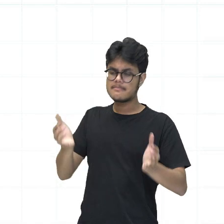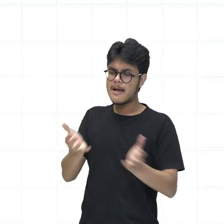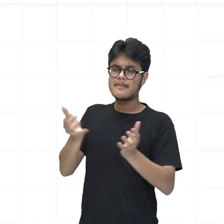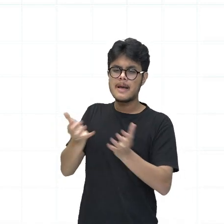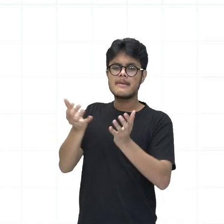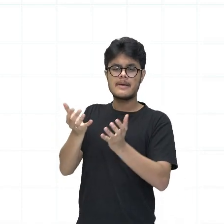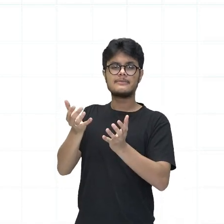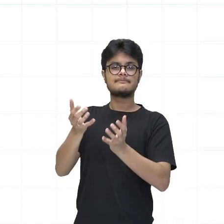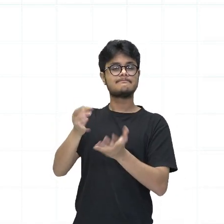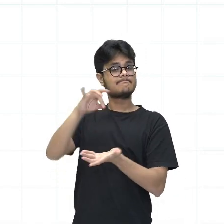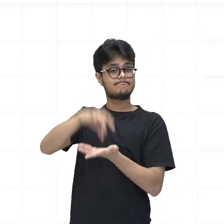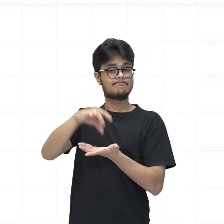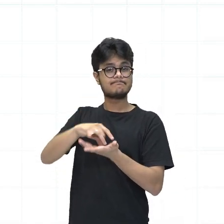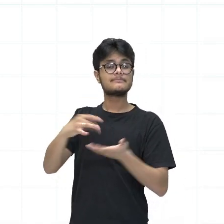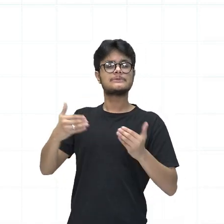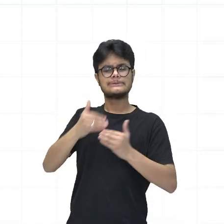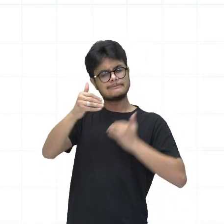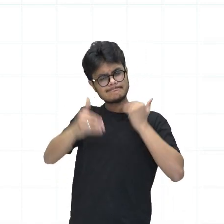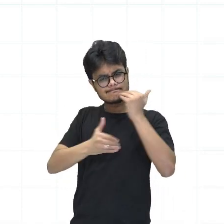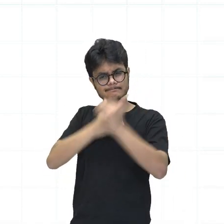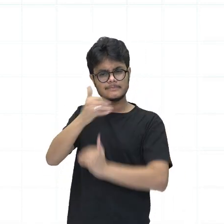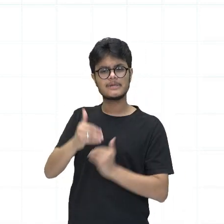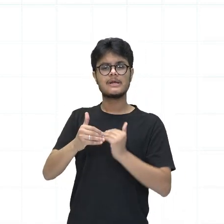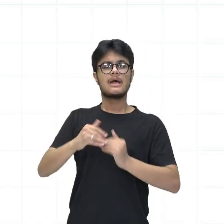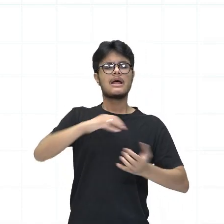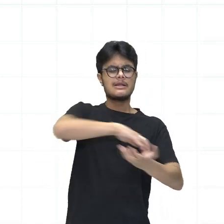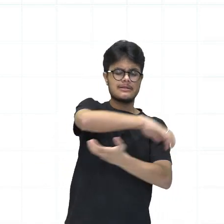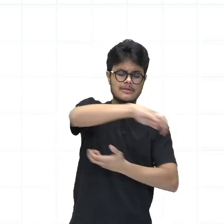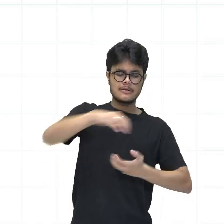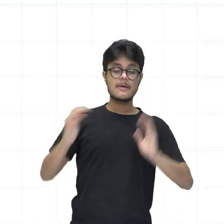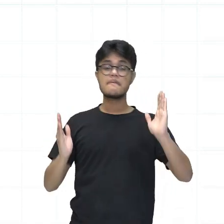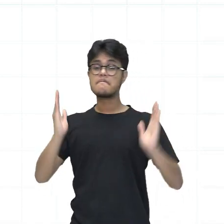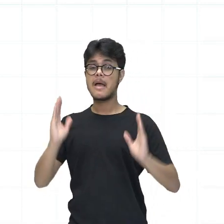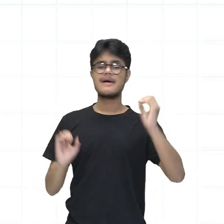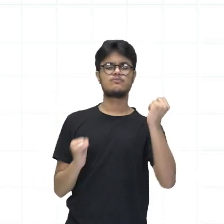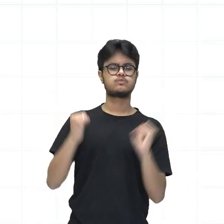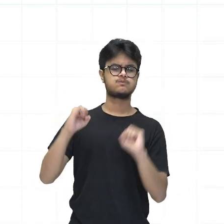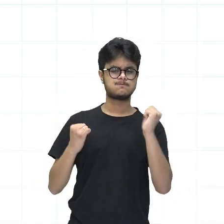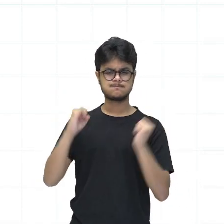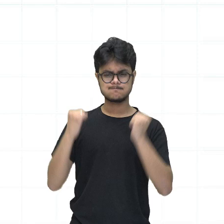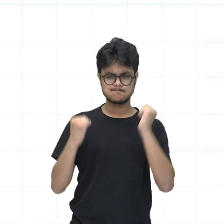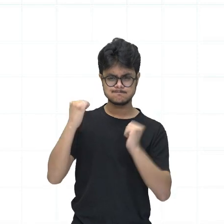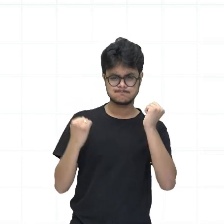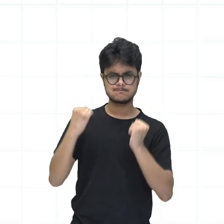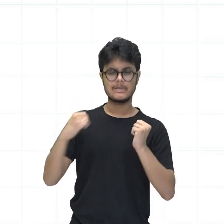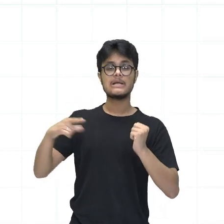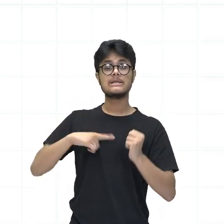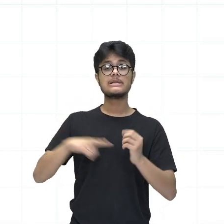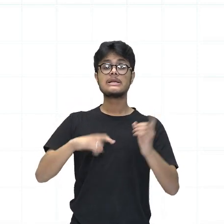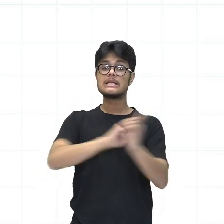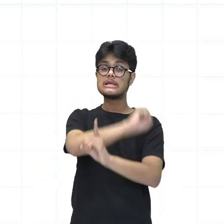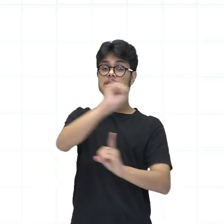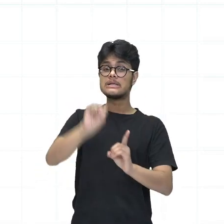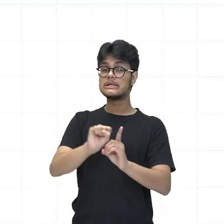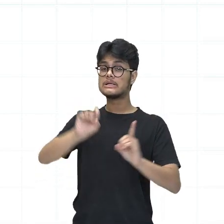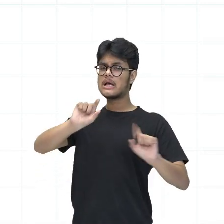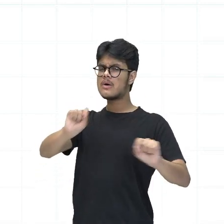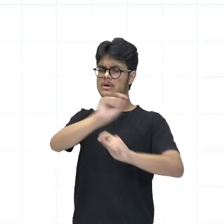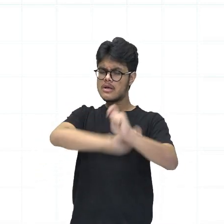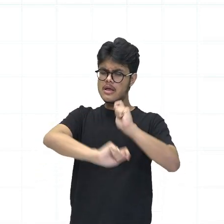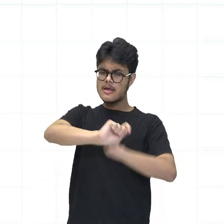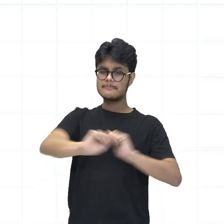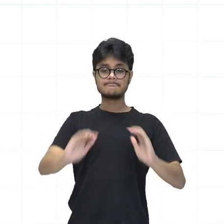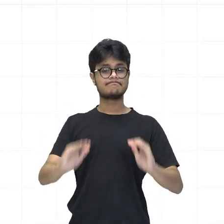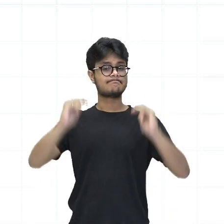principais estímulos do processo revolucionário que transformou a sociedade, a